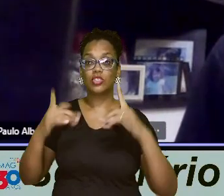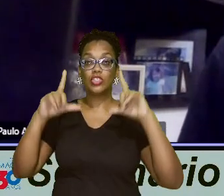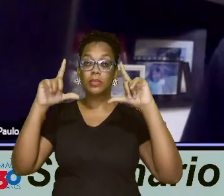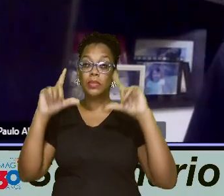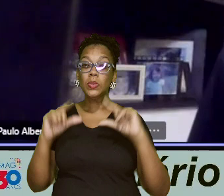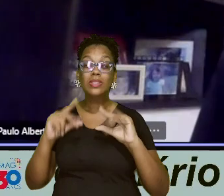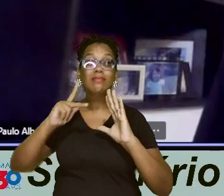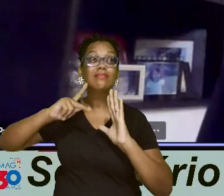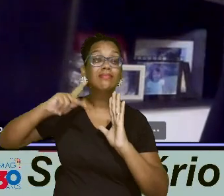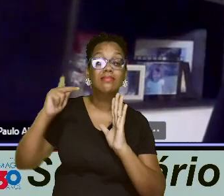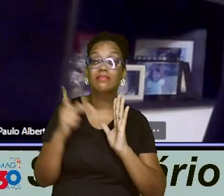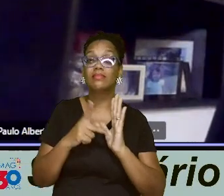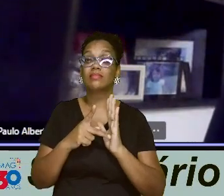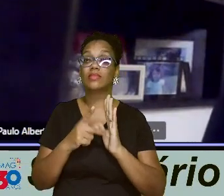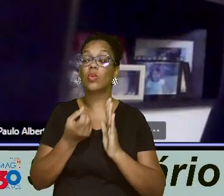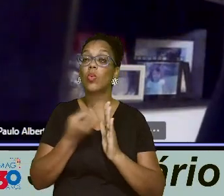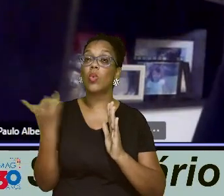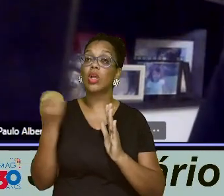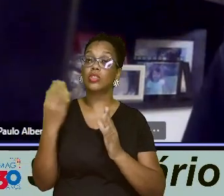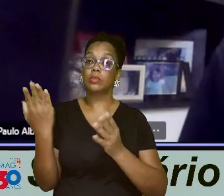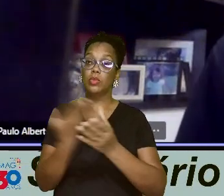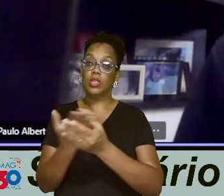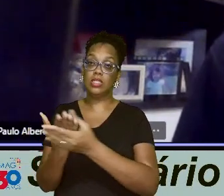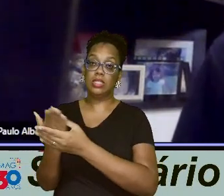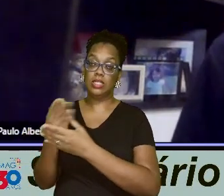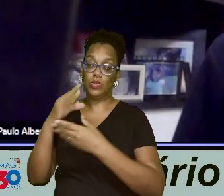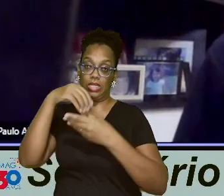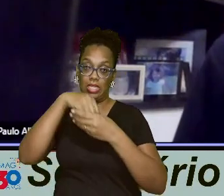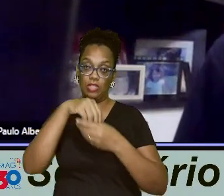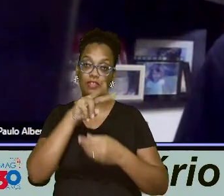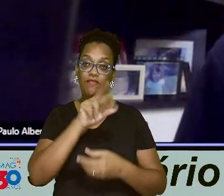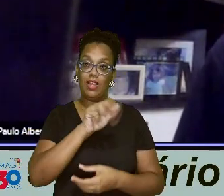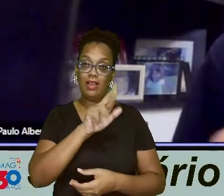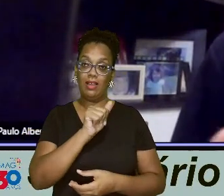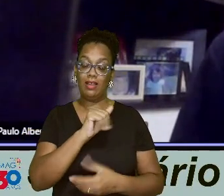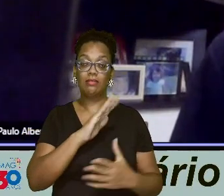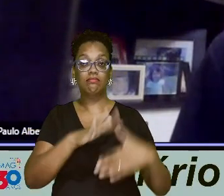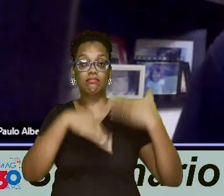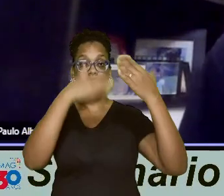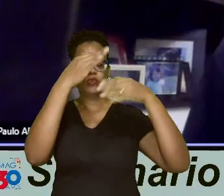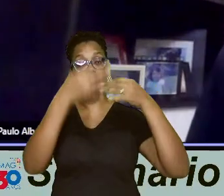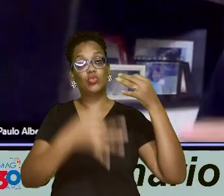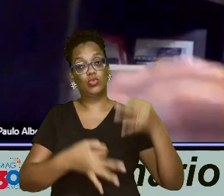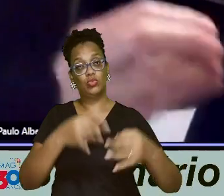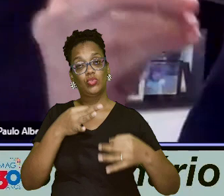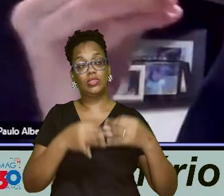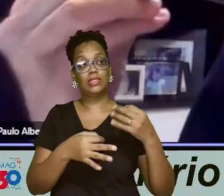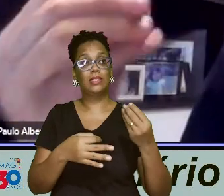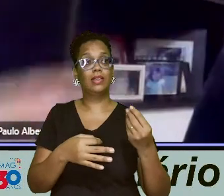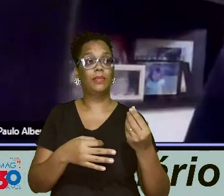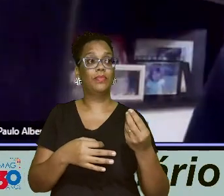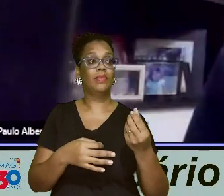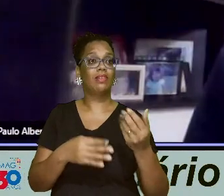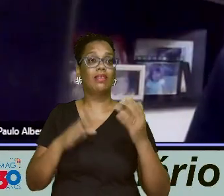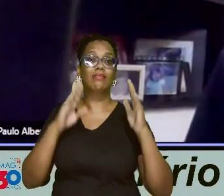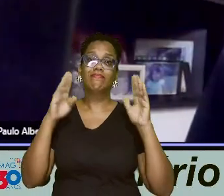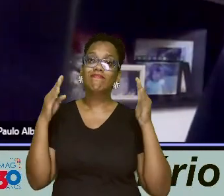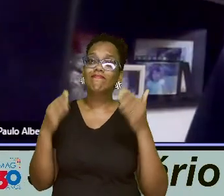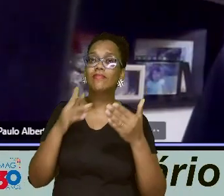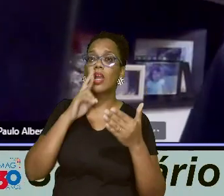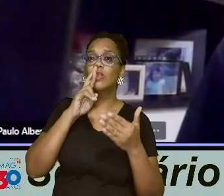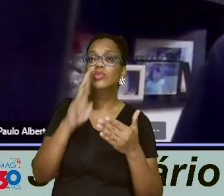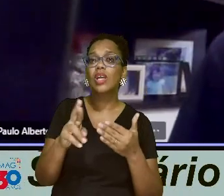efetiva do número de processos na vara e a construção de uma justiça que se volte para o resultado útil